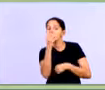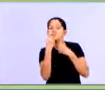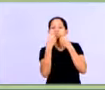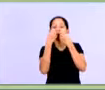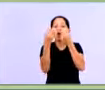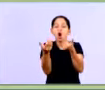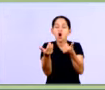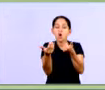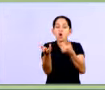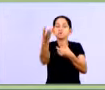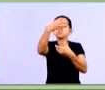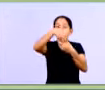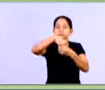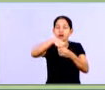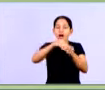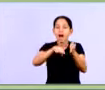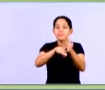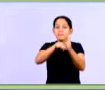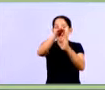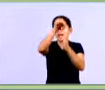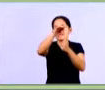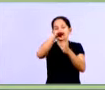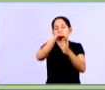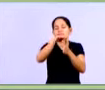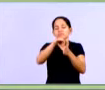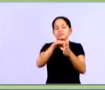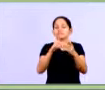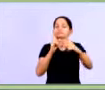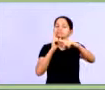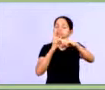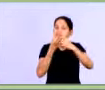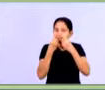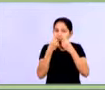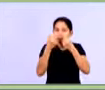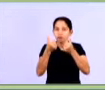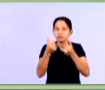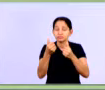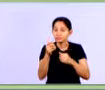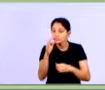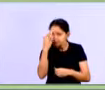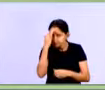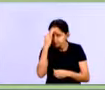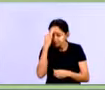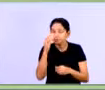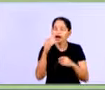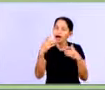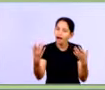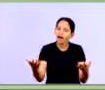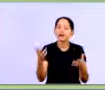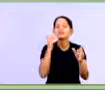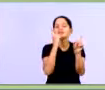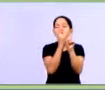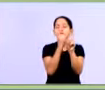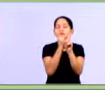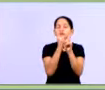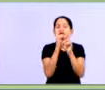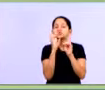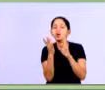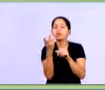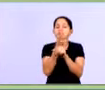positivo dentro do processo do fluxo de caixa. E aí só identificando, né,